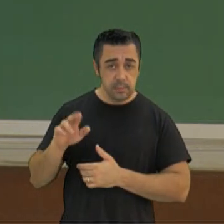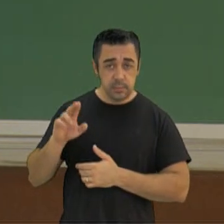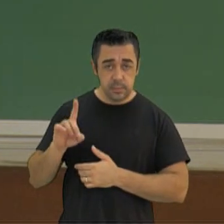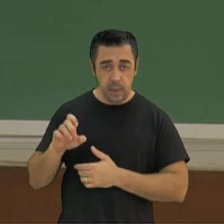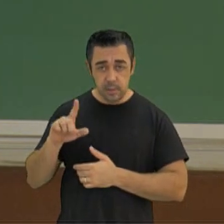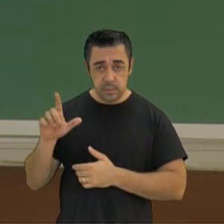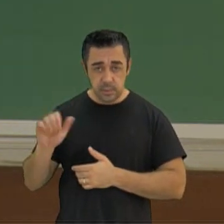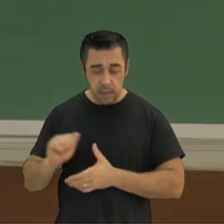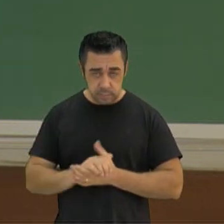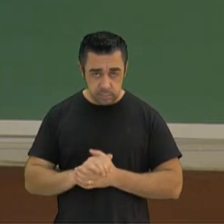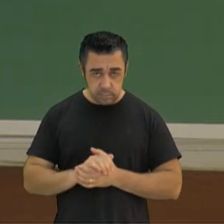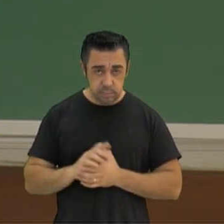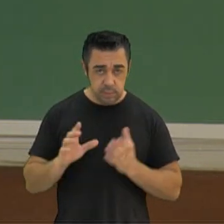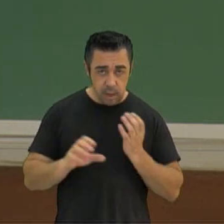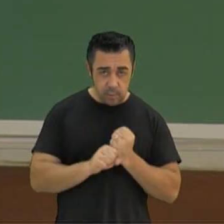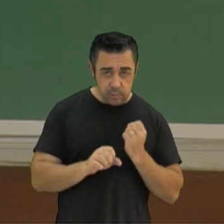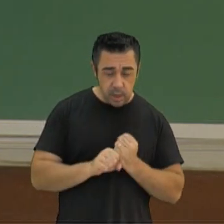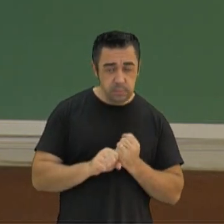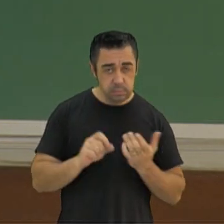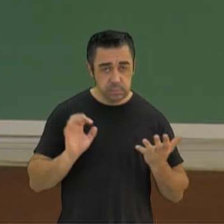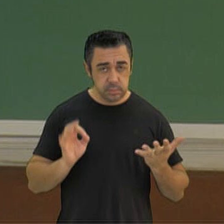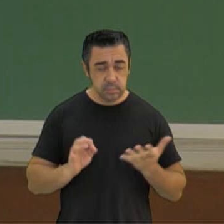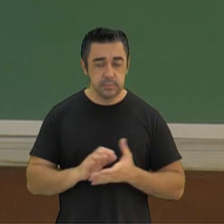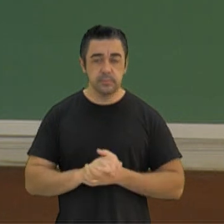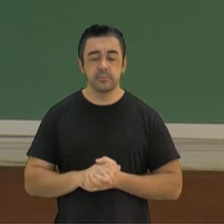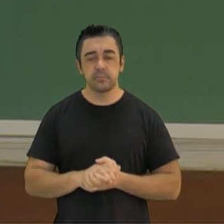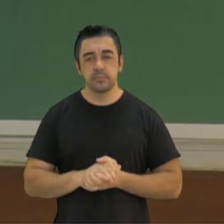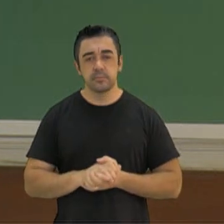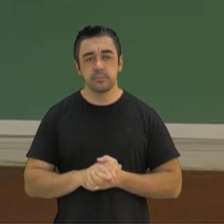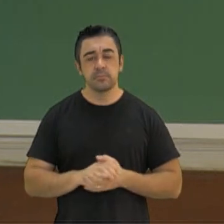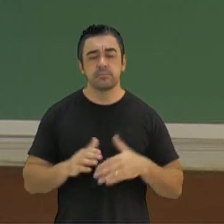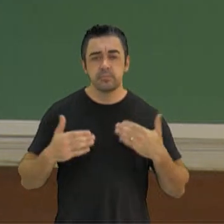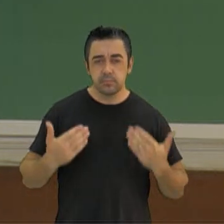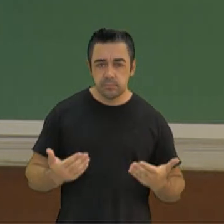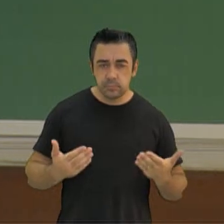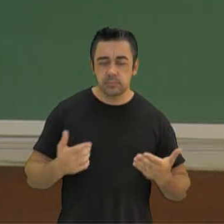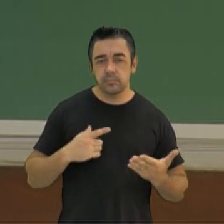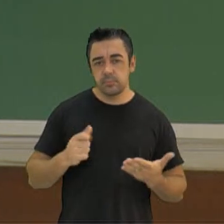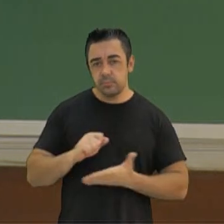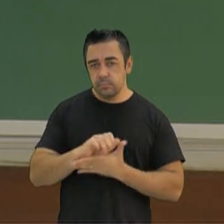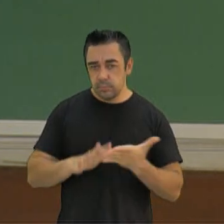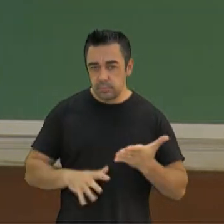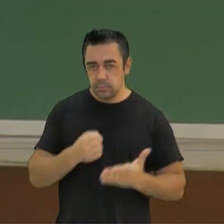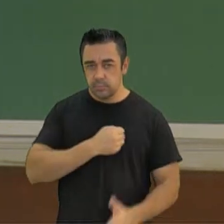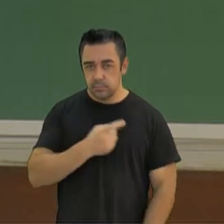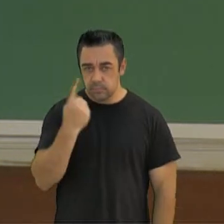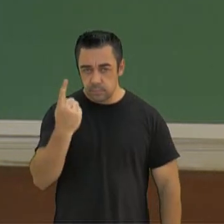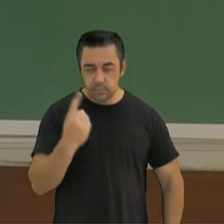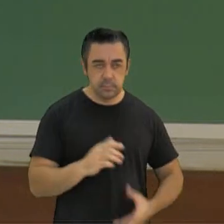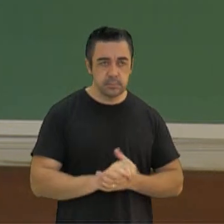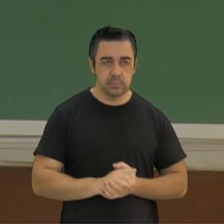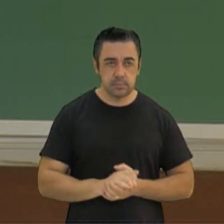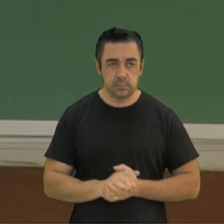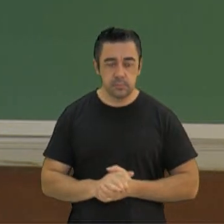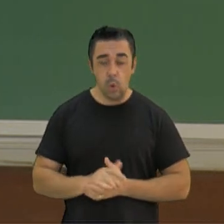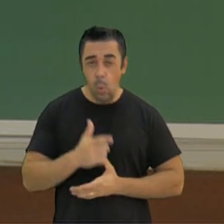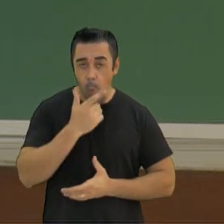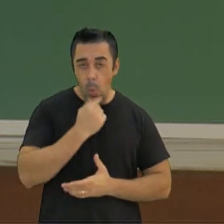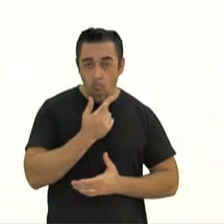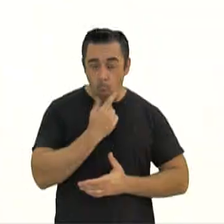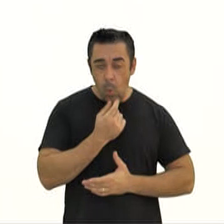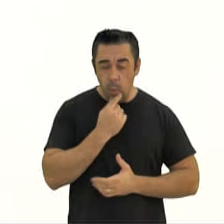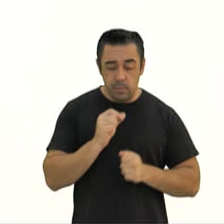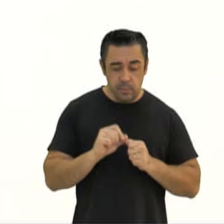ser contadas ou medidas, ok? Então, vamos aqui com um exercício para vocês. Um empreendedor